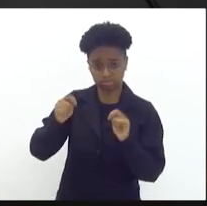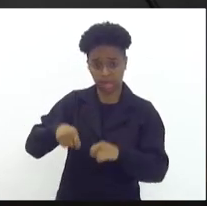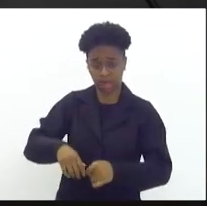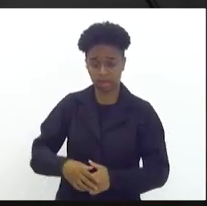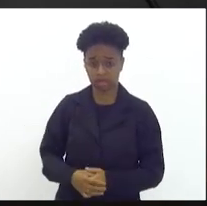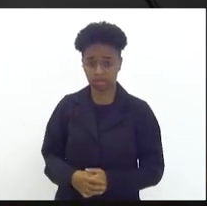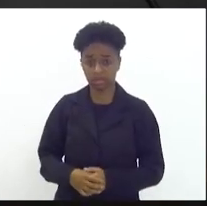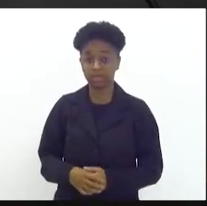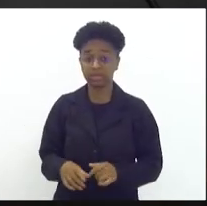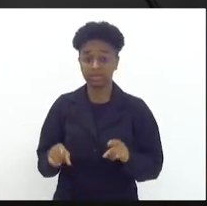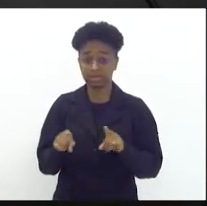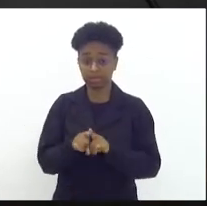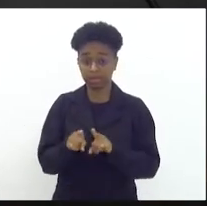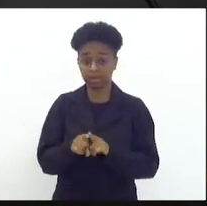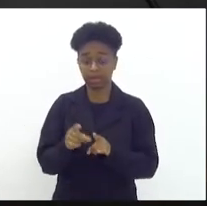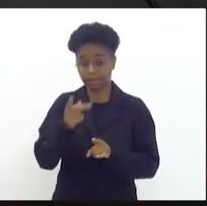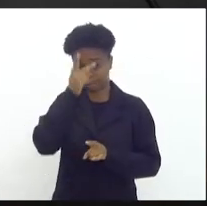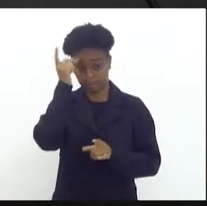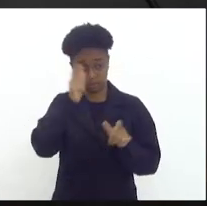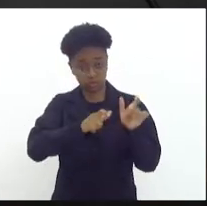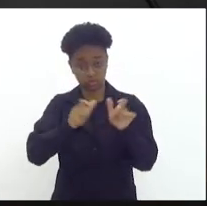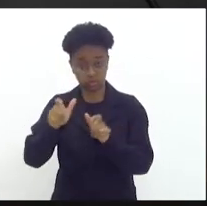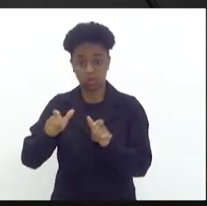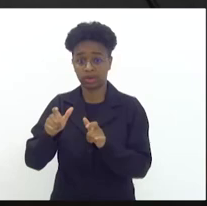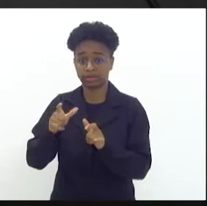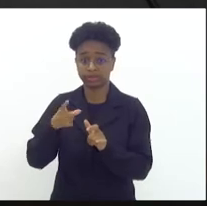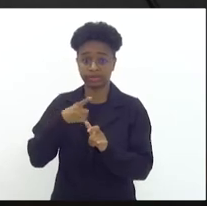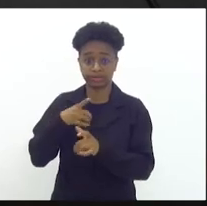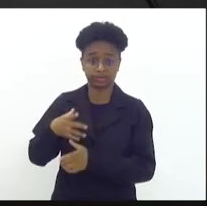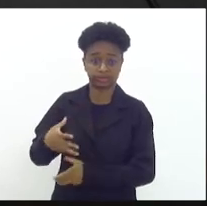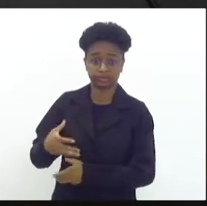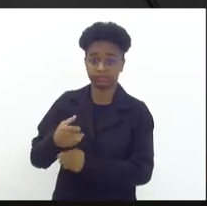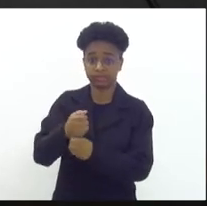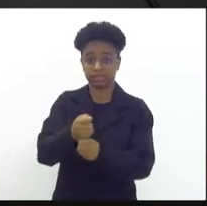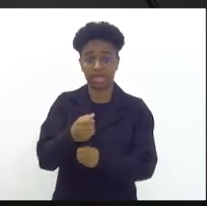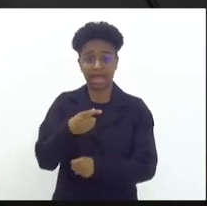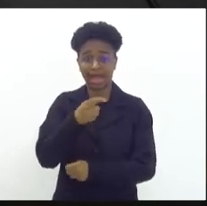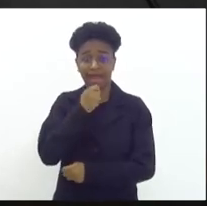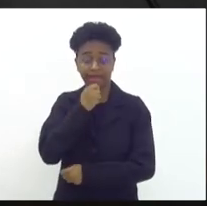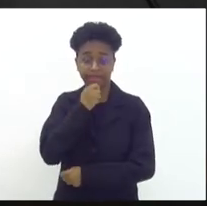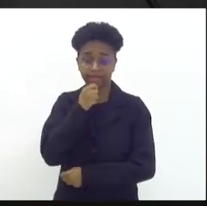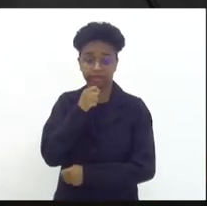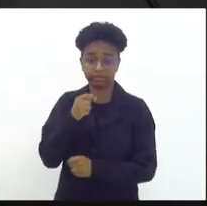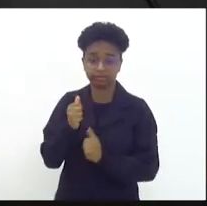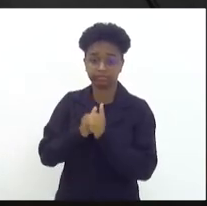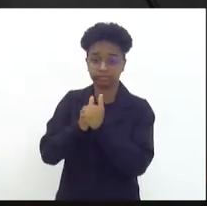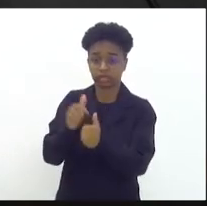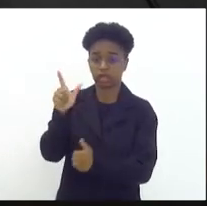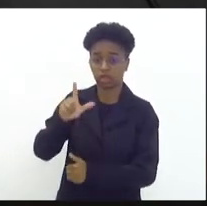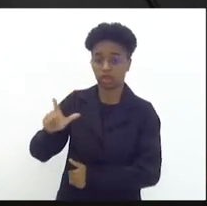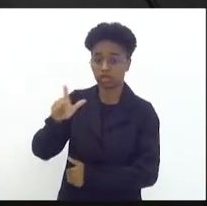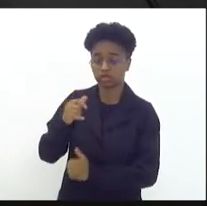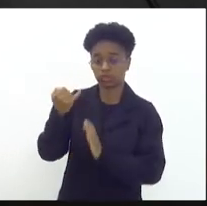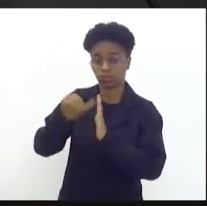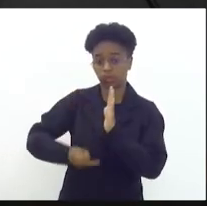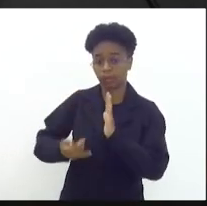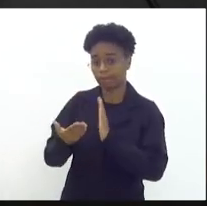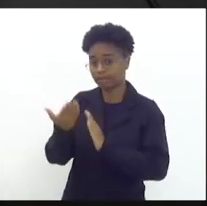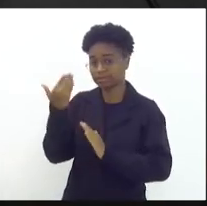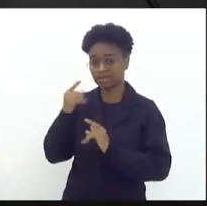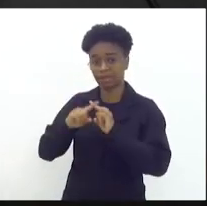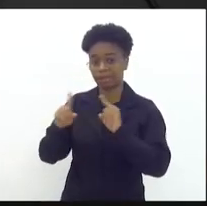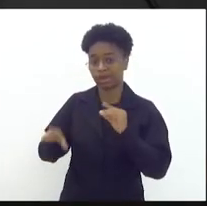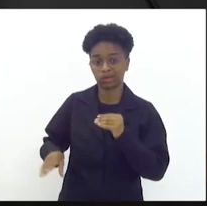em que pede as pessoas também estarem fazendo contas na lógica ainda do Imposto antigo e acabam não